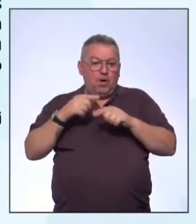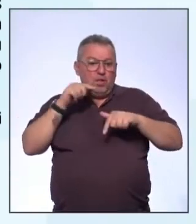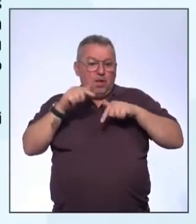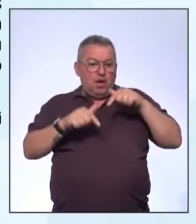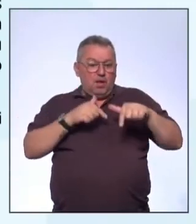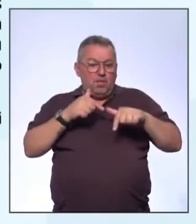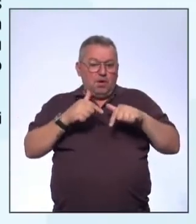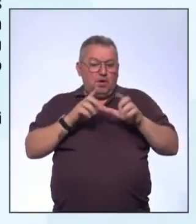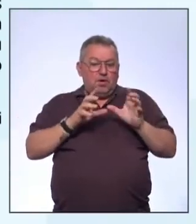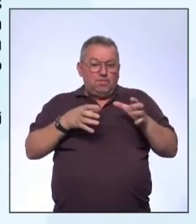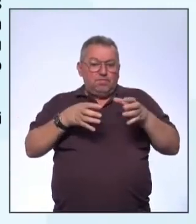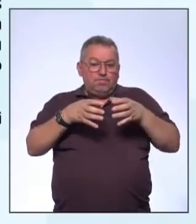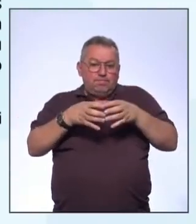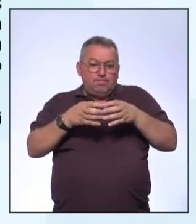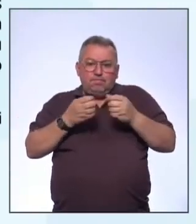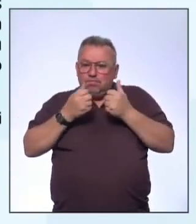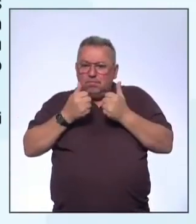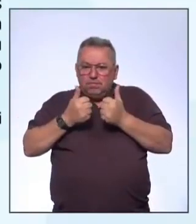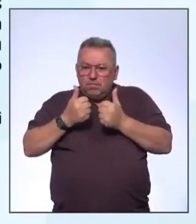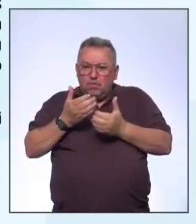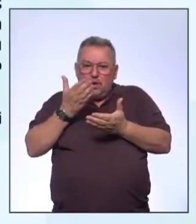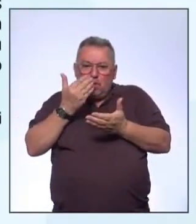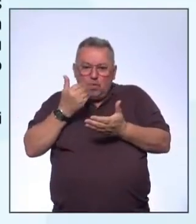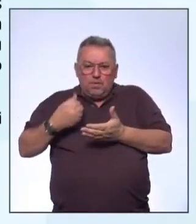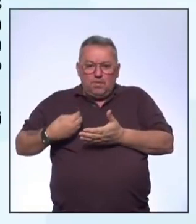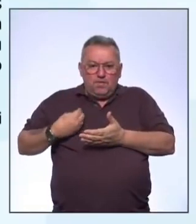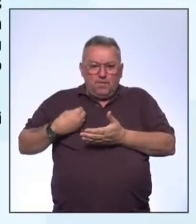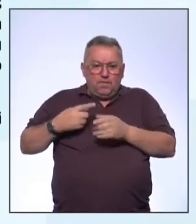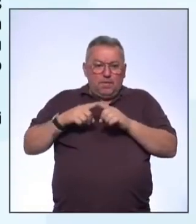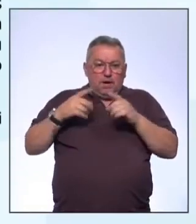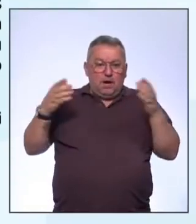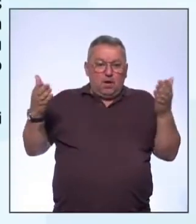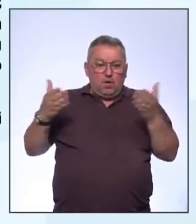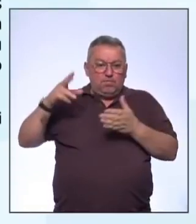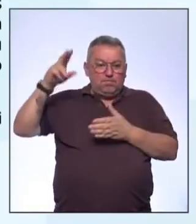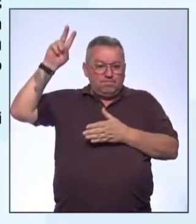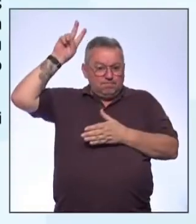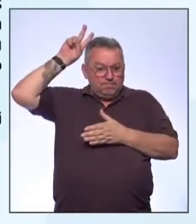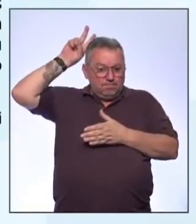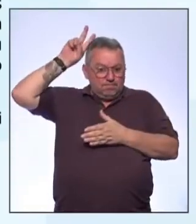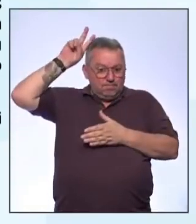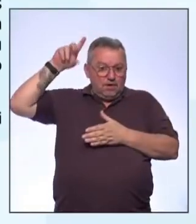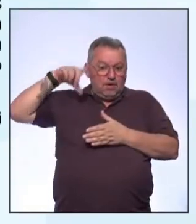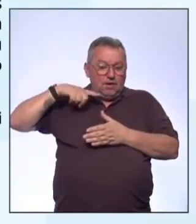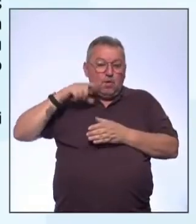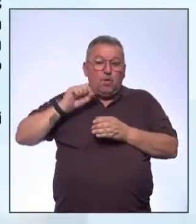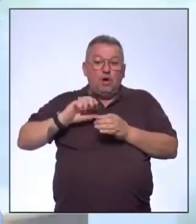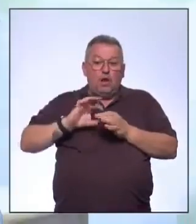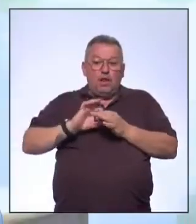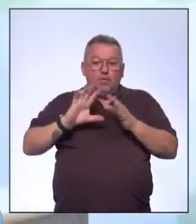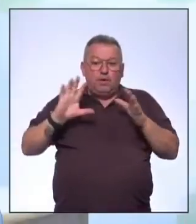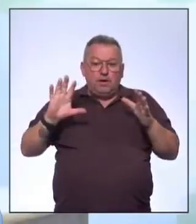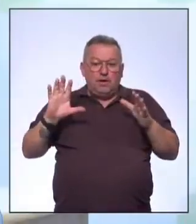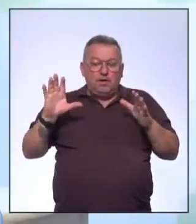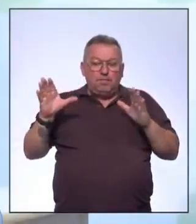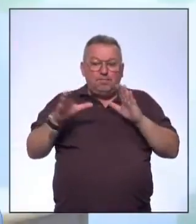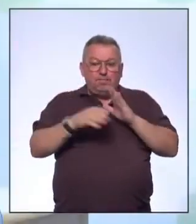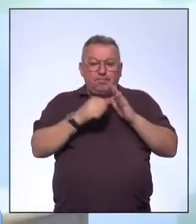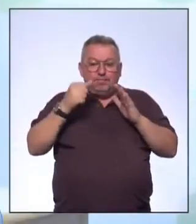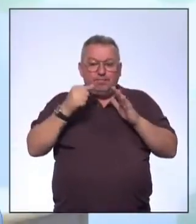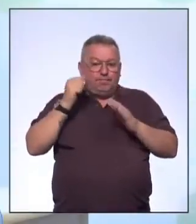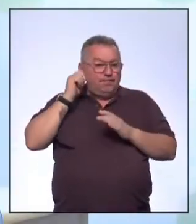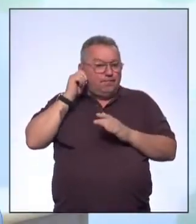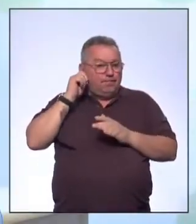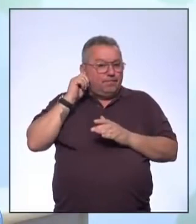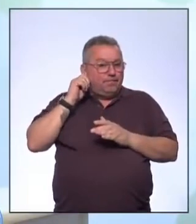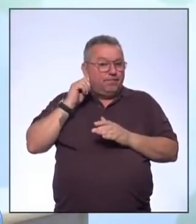era comunitário e suficiente para a vida, mas agora o indígena teria sua liberdade retirada. Veja só